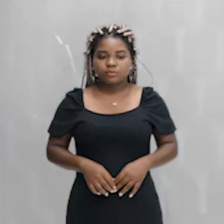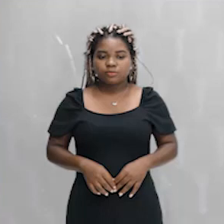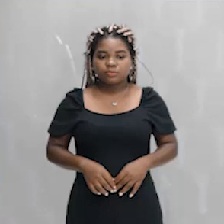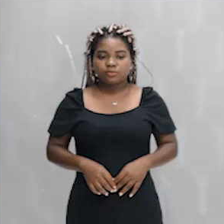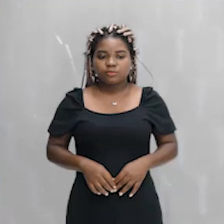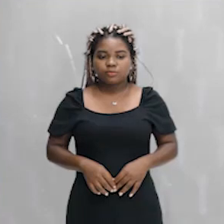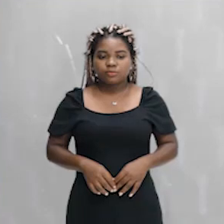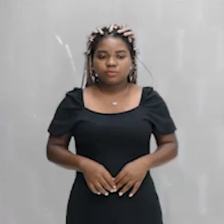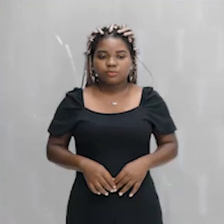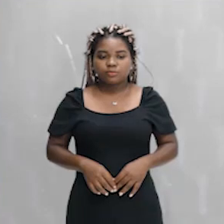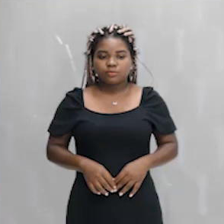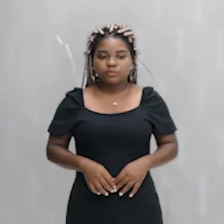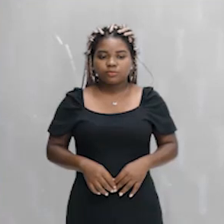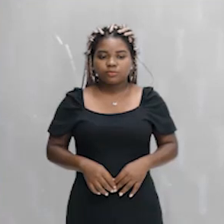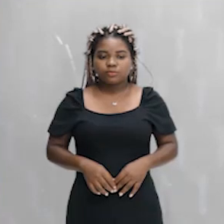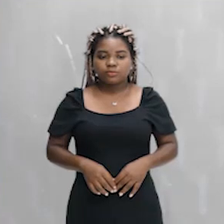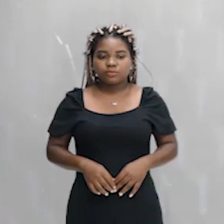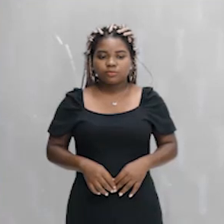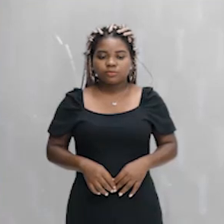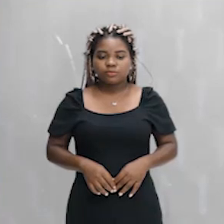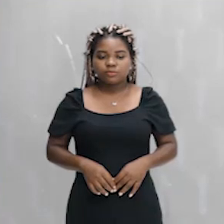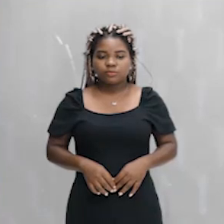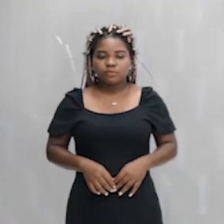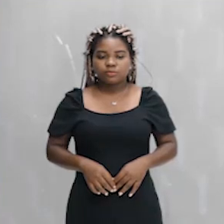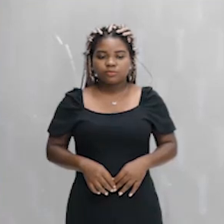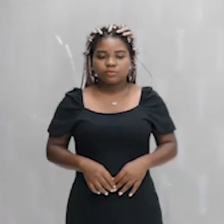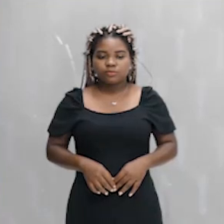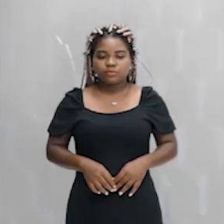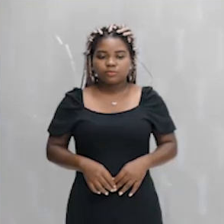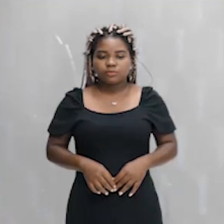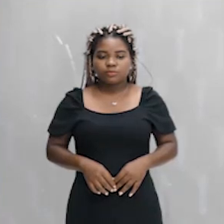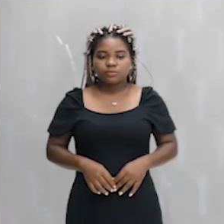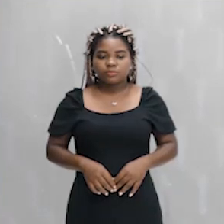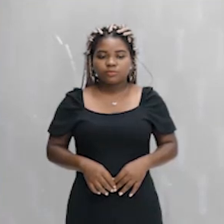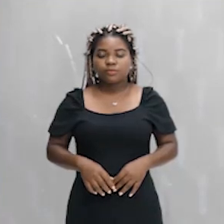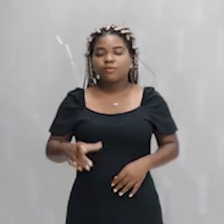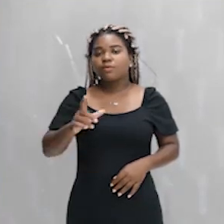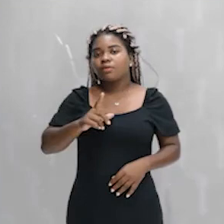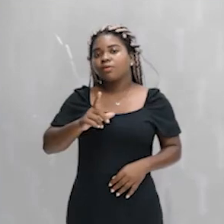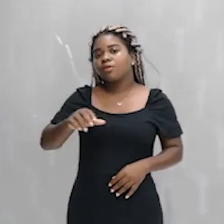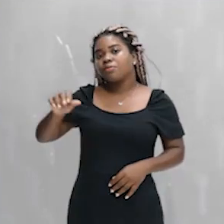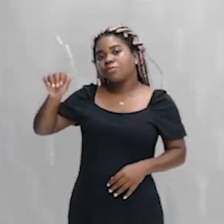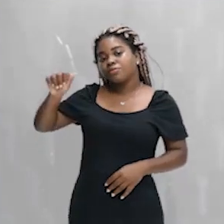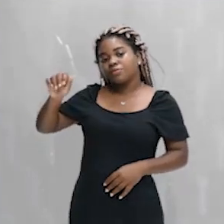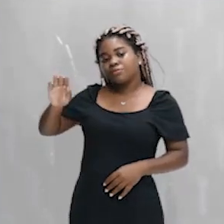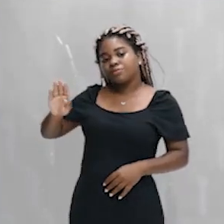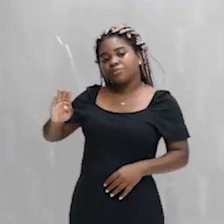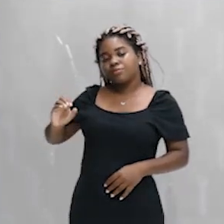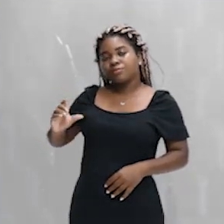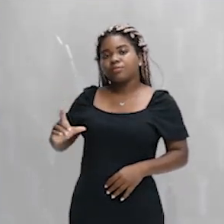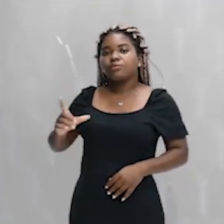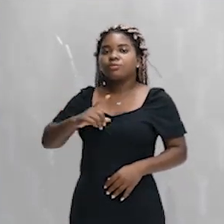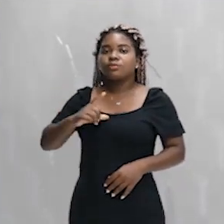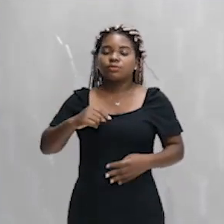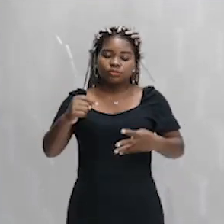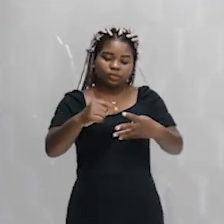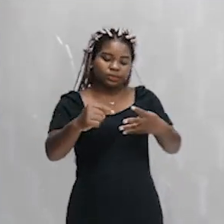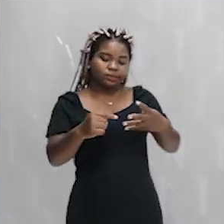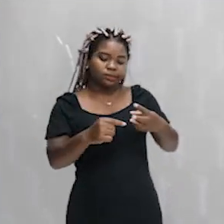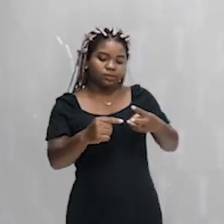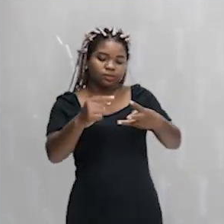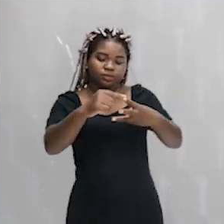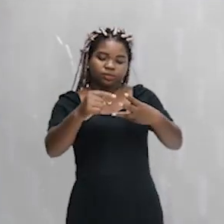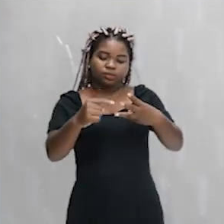a h de x é dada por 5 elevado a x menos 2. Então, com base nessas três funções, nós precisamos determinar